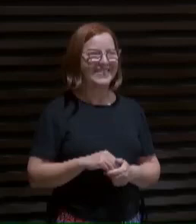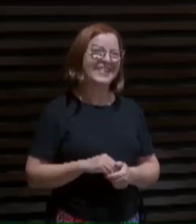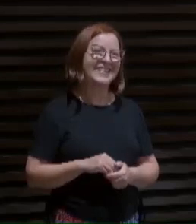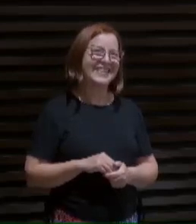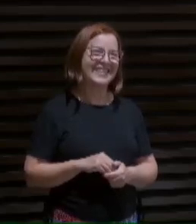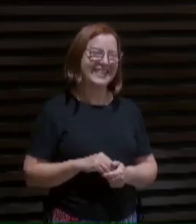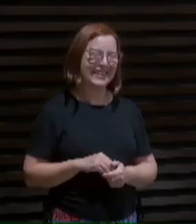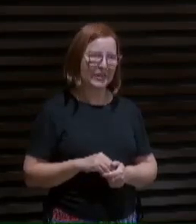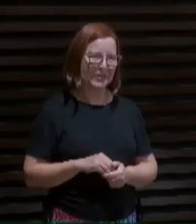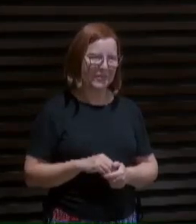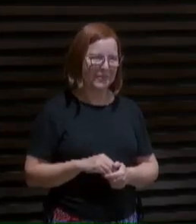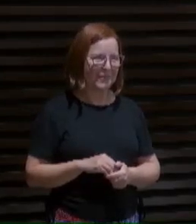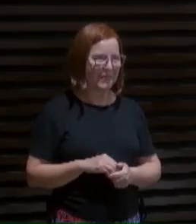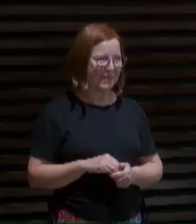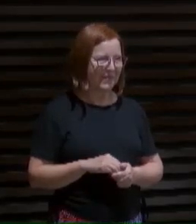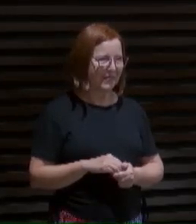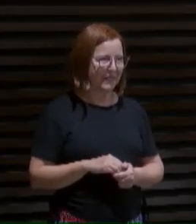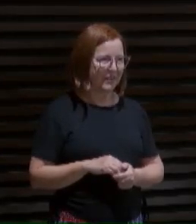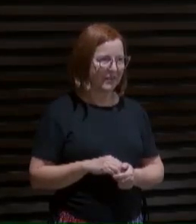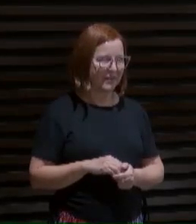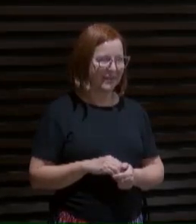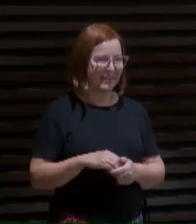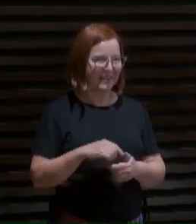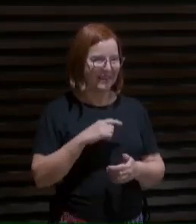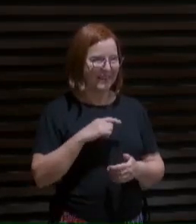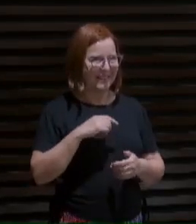que é nu, é até pornográfica.